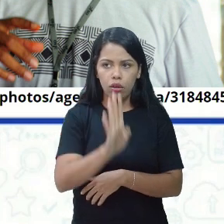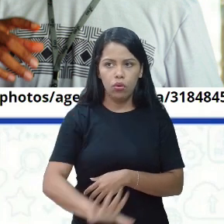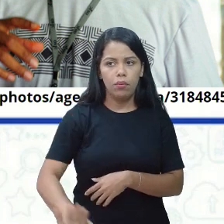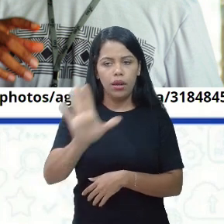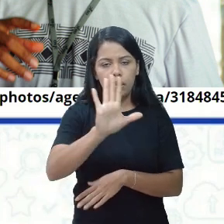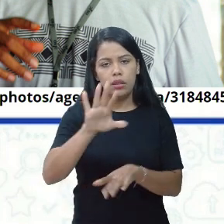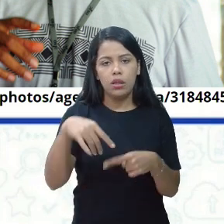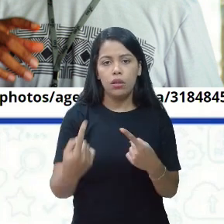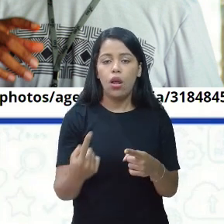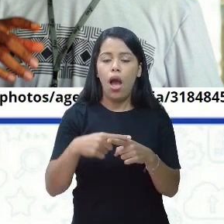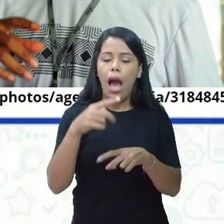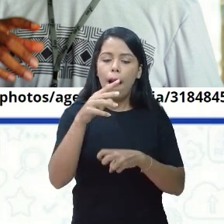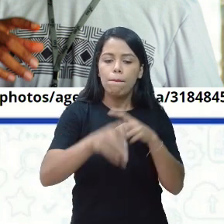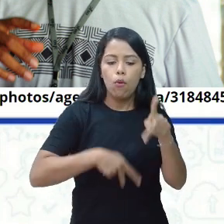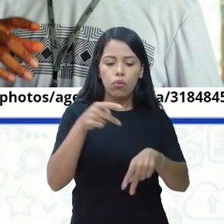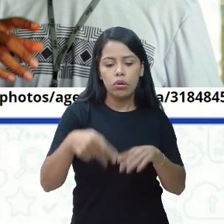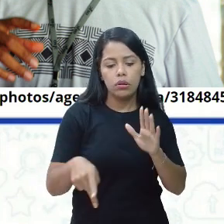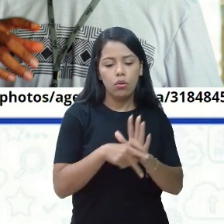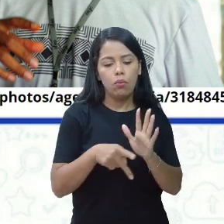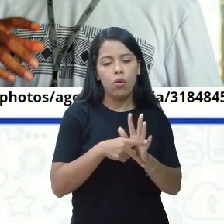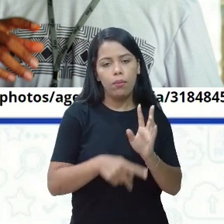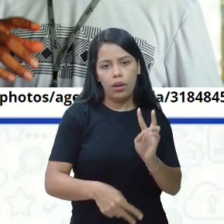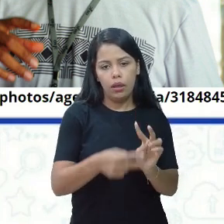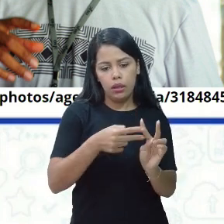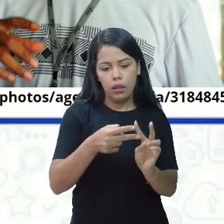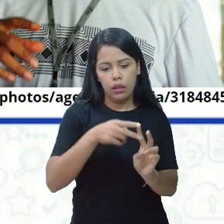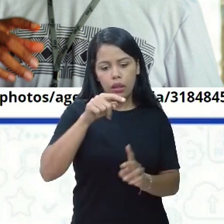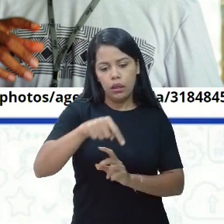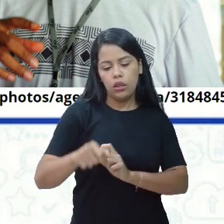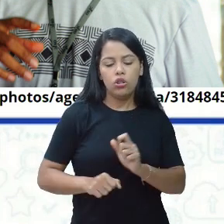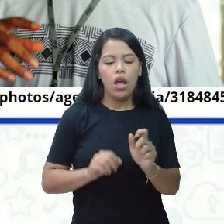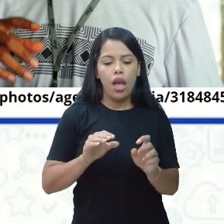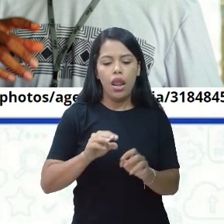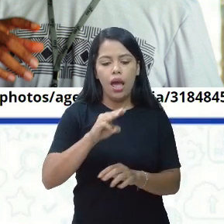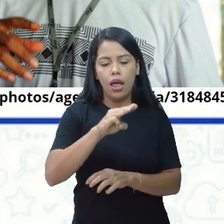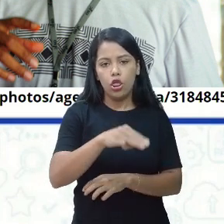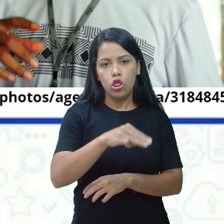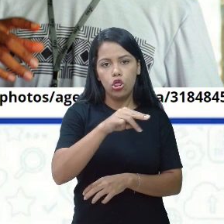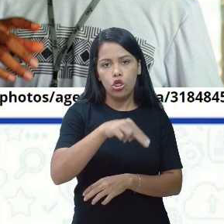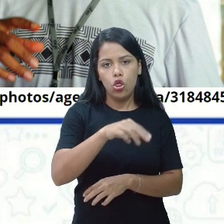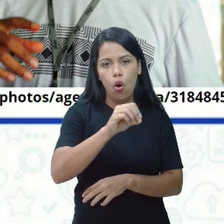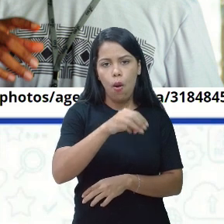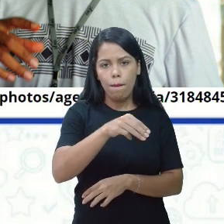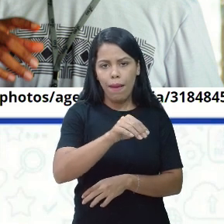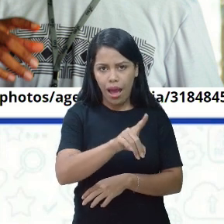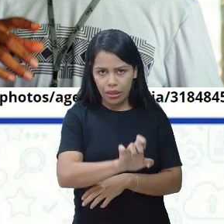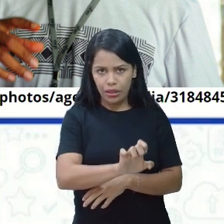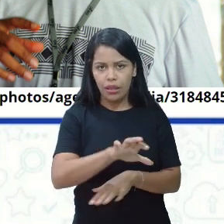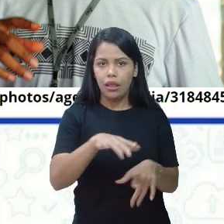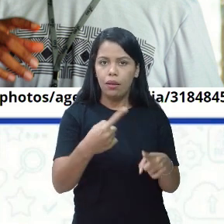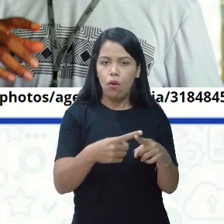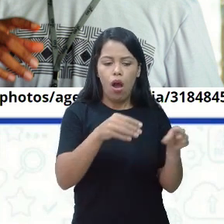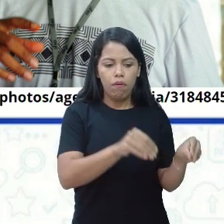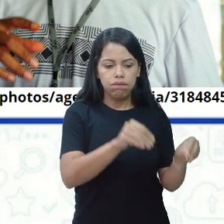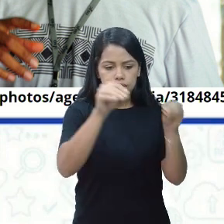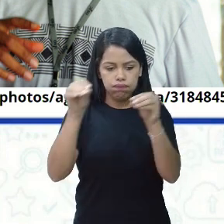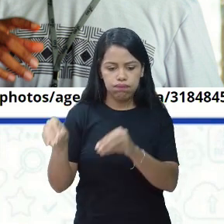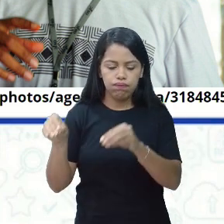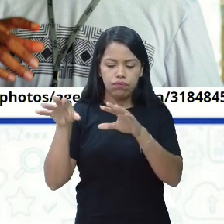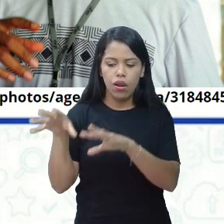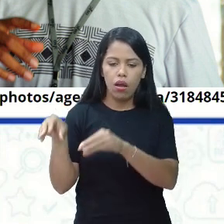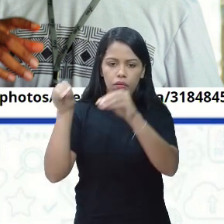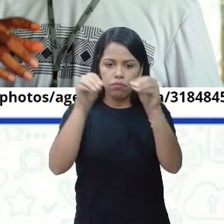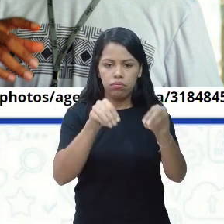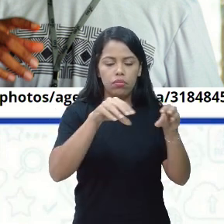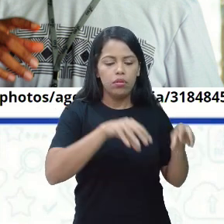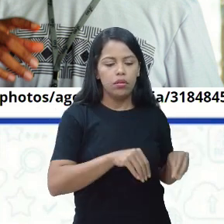determinada região por um determinado tempo, e quando aqueles recursos se esgotavam ali, eles procuravam uma outra. Eles não eram um povo que